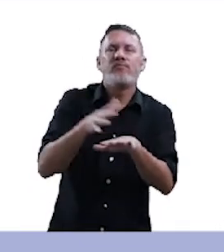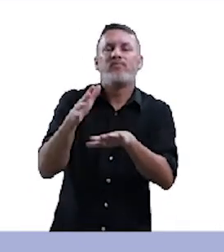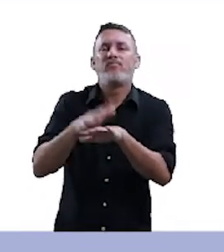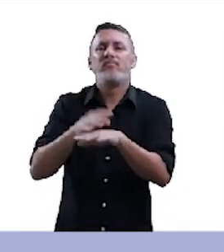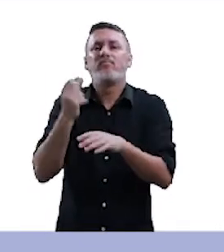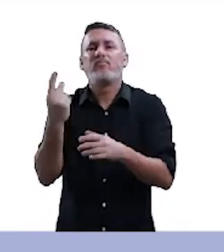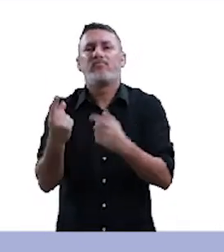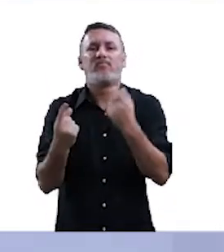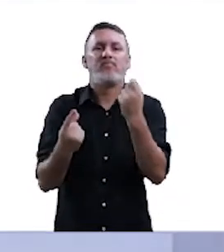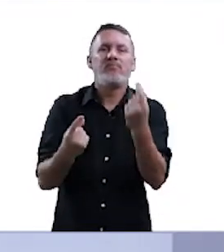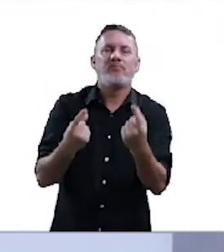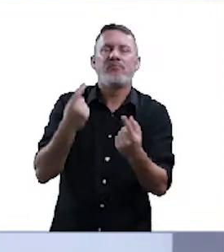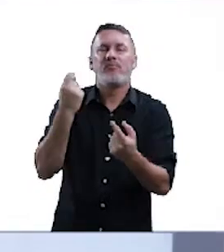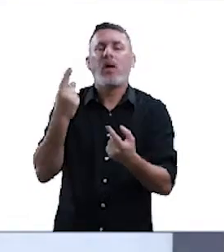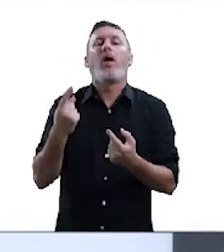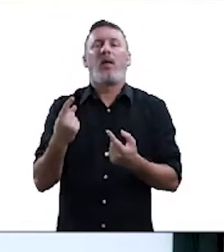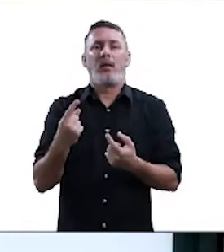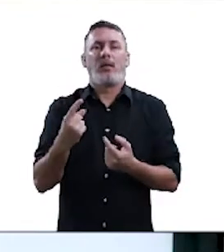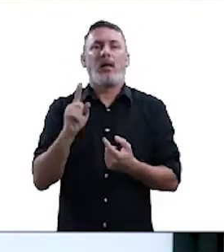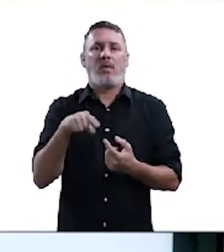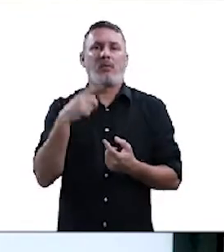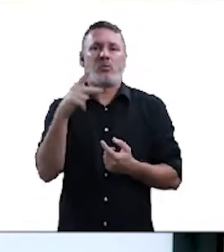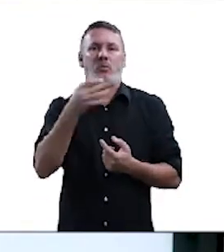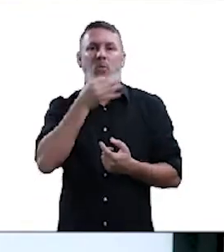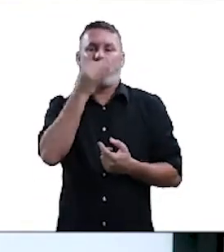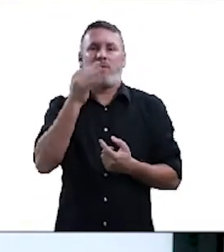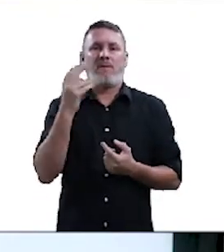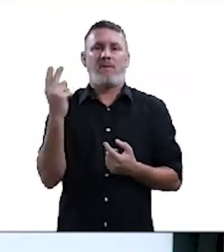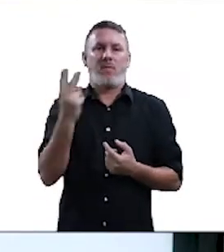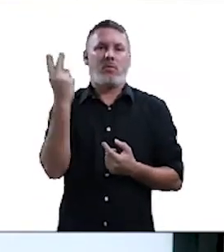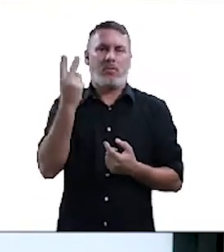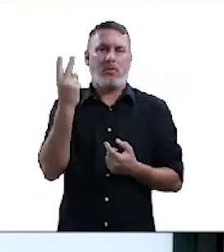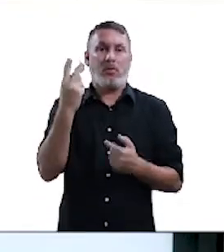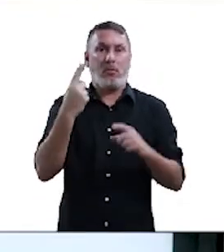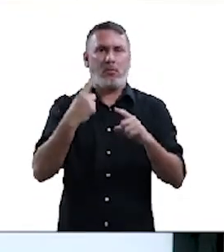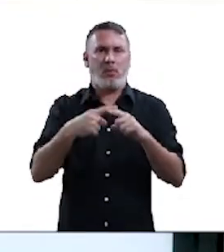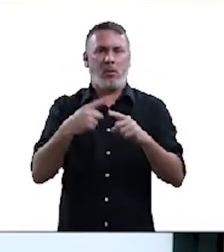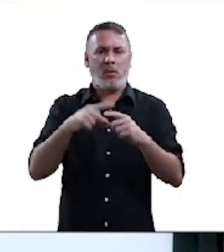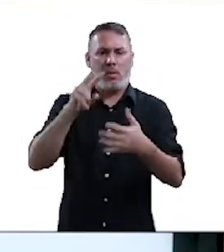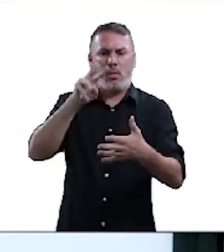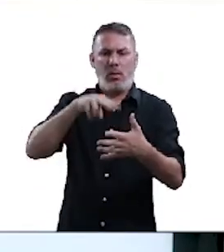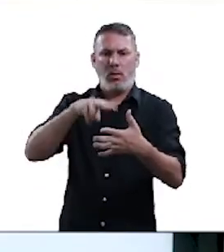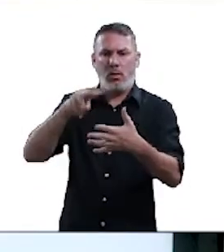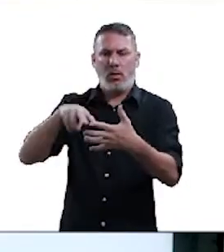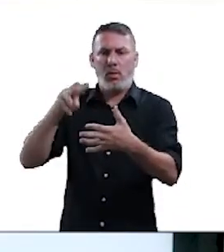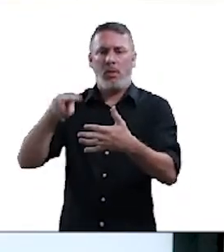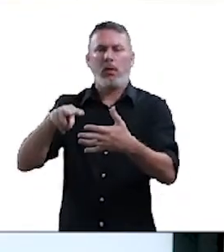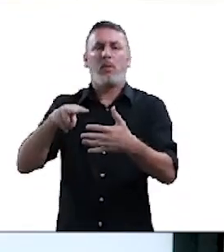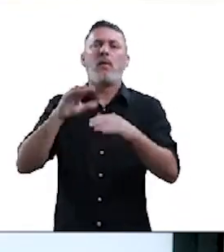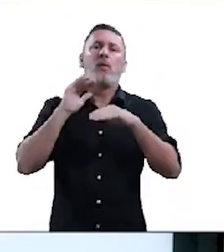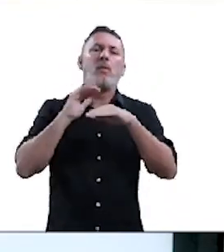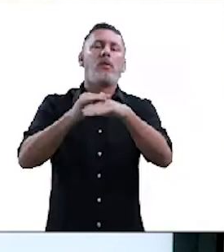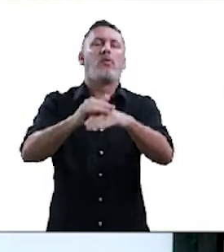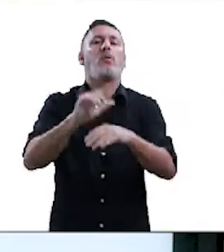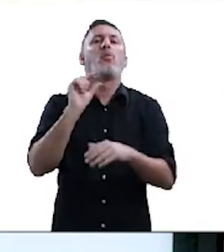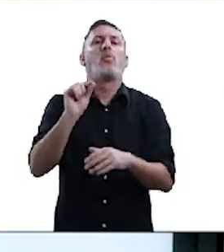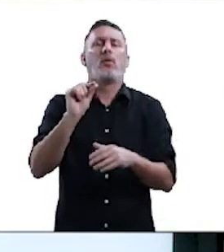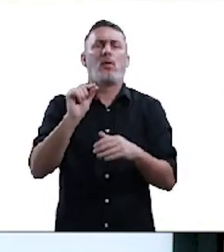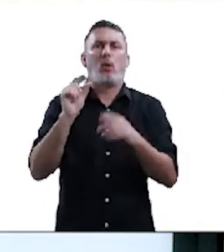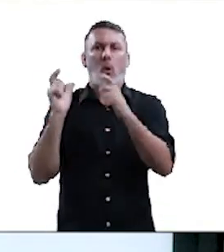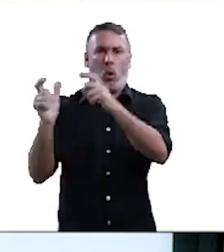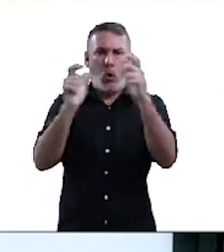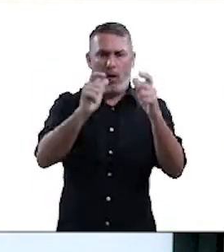um juízo de valor. Ele está falando que, com essa leitura, ele está valorizando? Não, ele está falando que as instituições de ensino são boas,